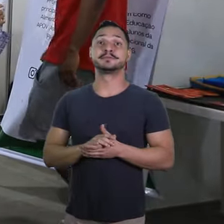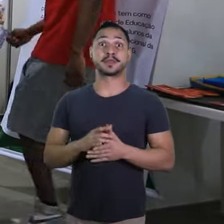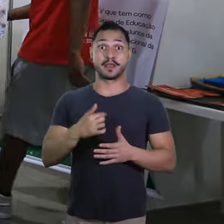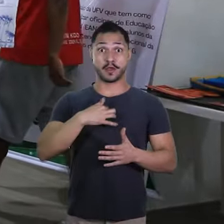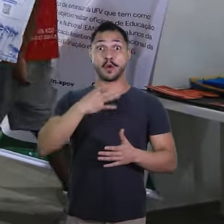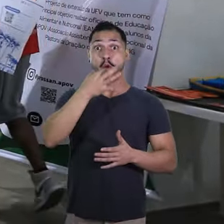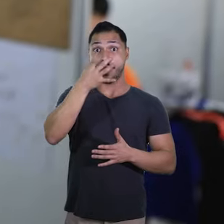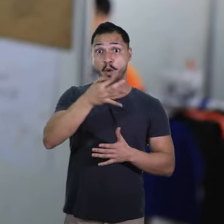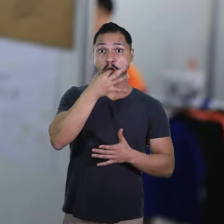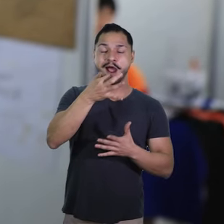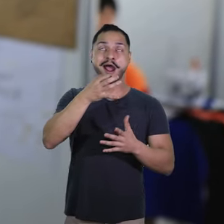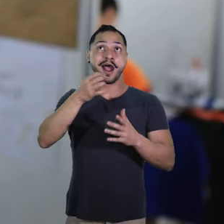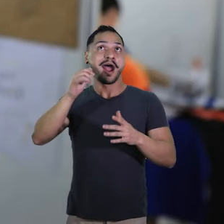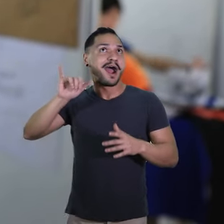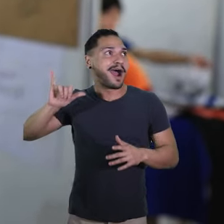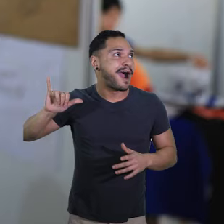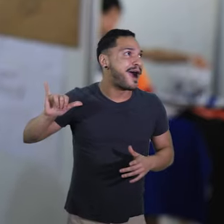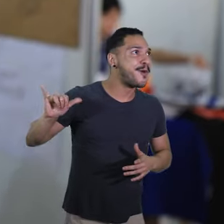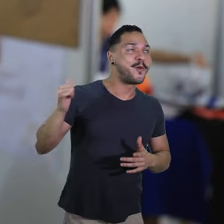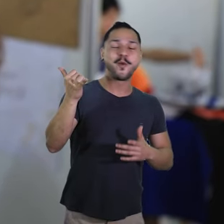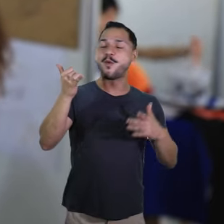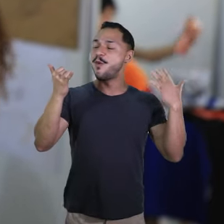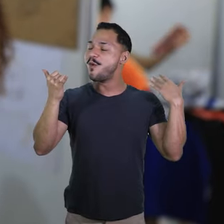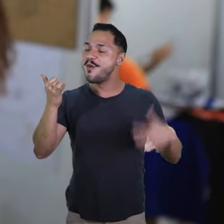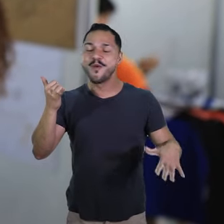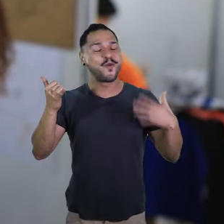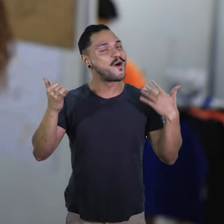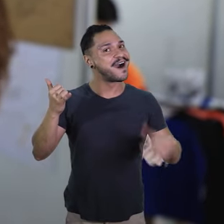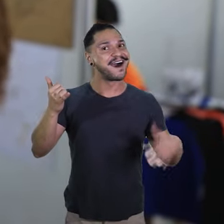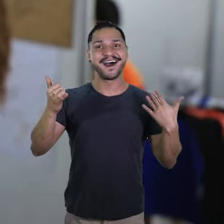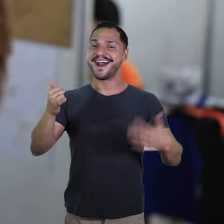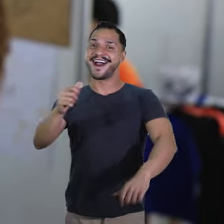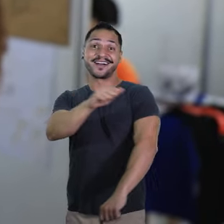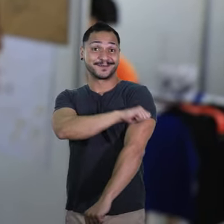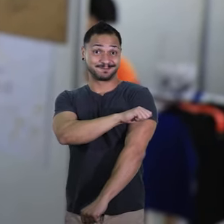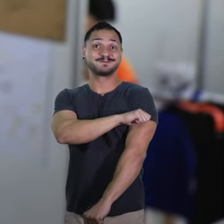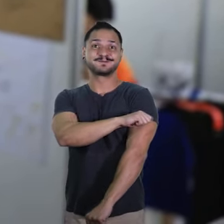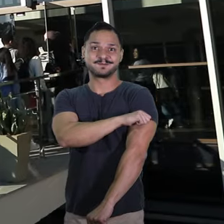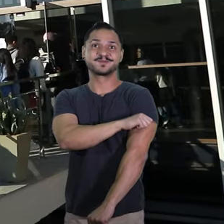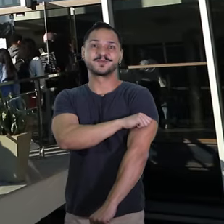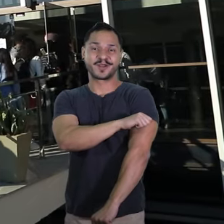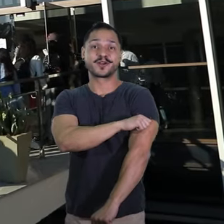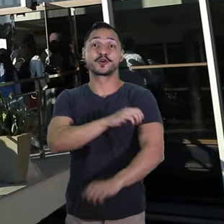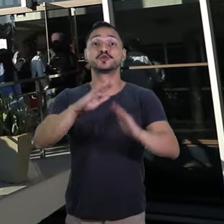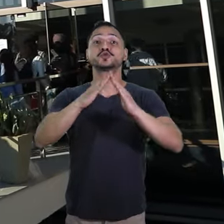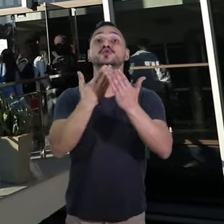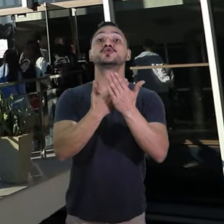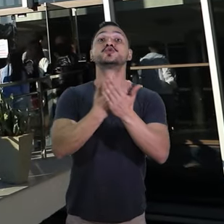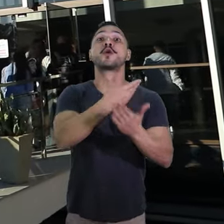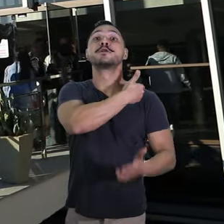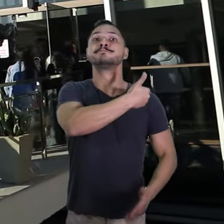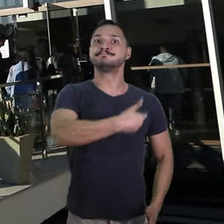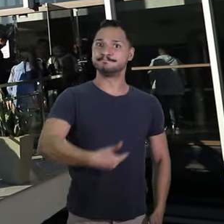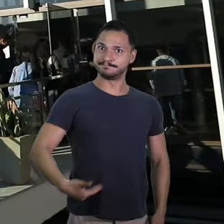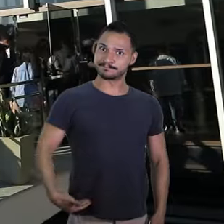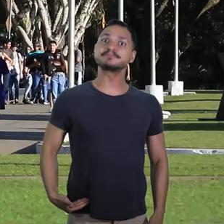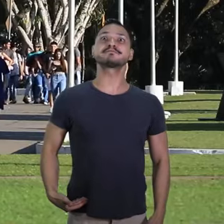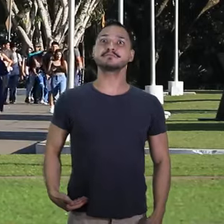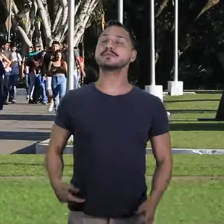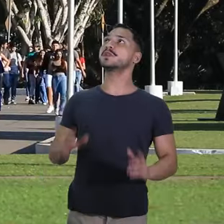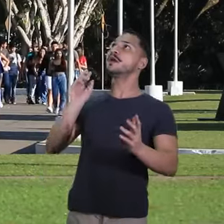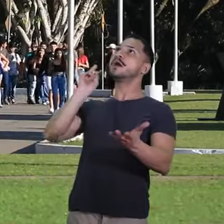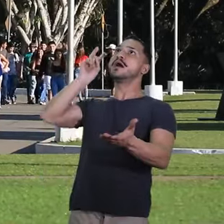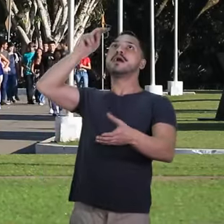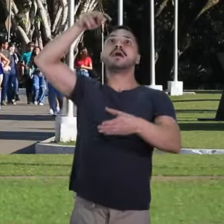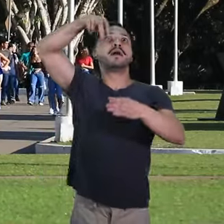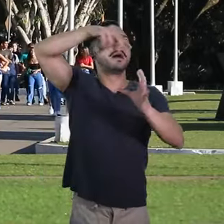básica atualmente. Eu estou achando, assim, uma oportunidade muito maravilhosa para nós que somos alunos, né, de uma escola pública